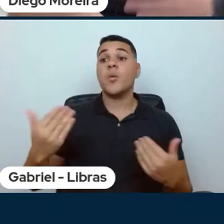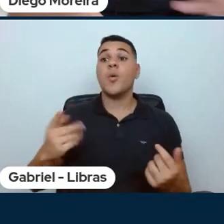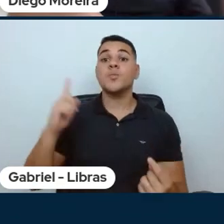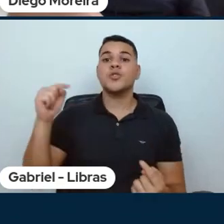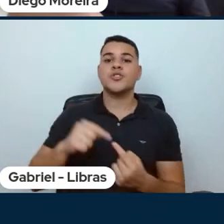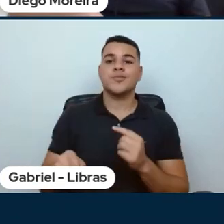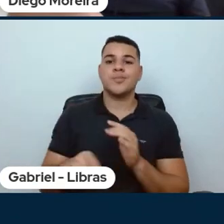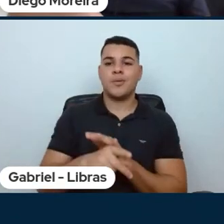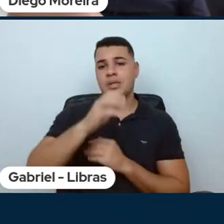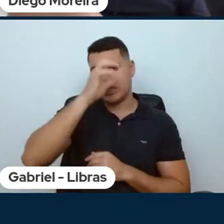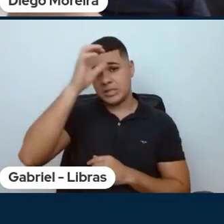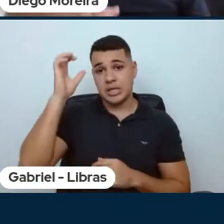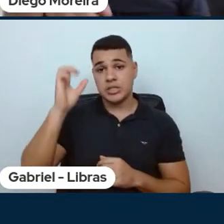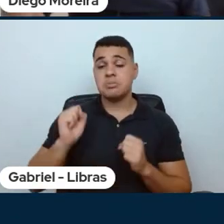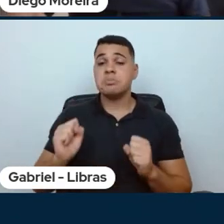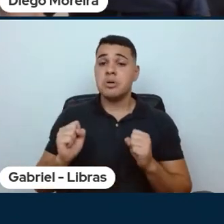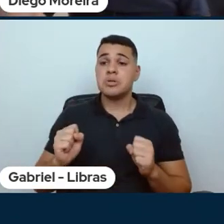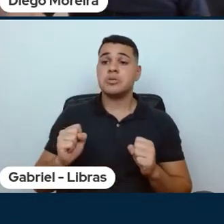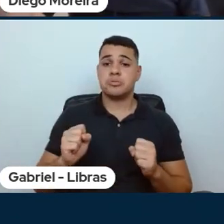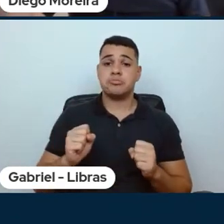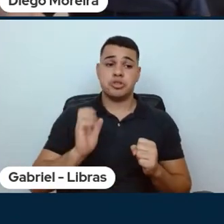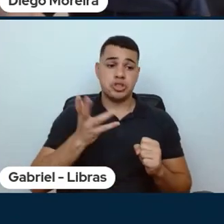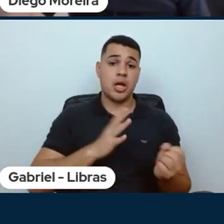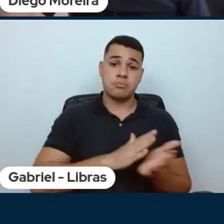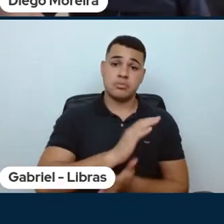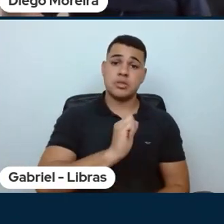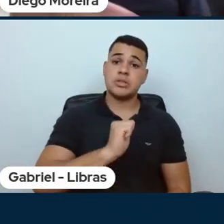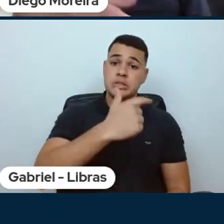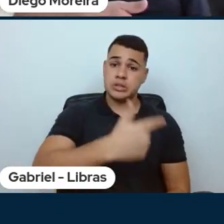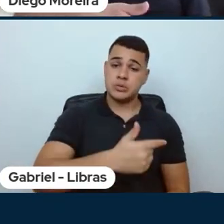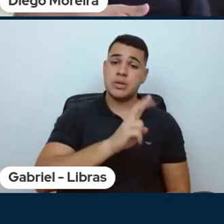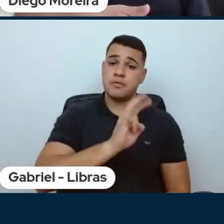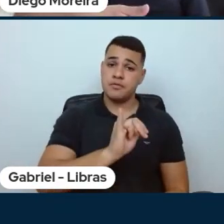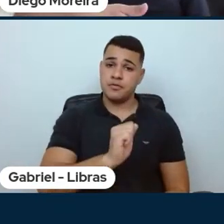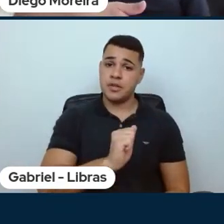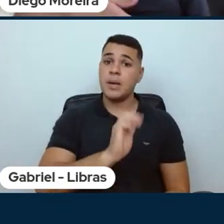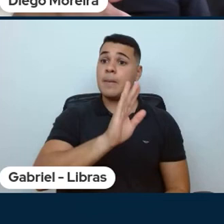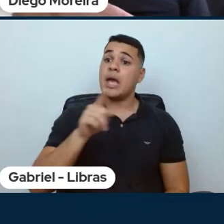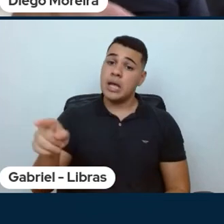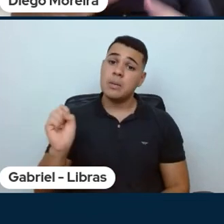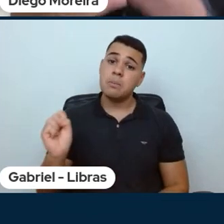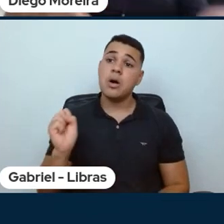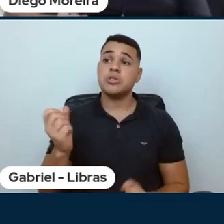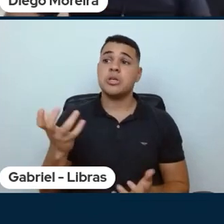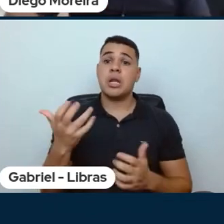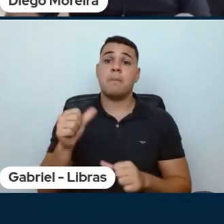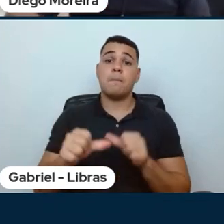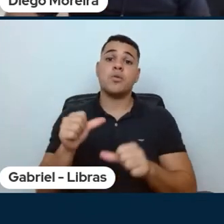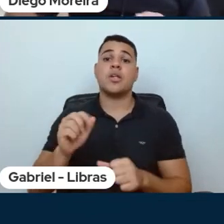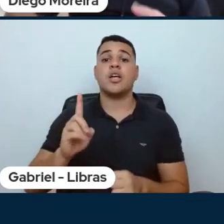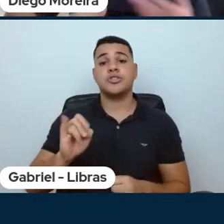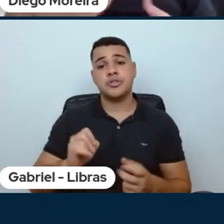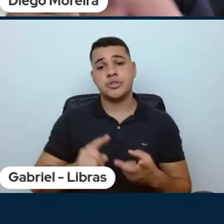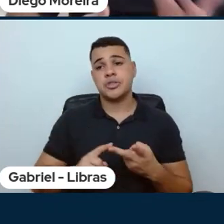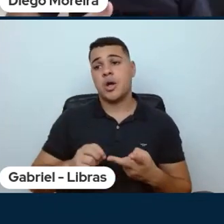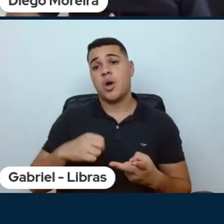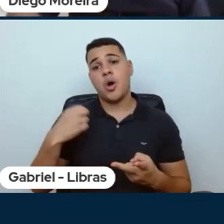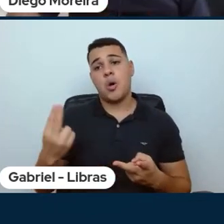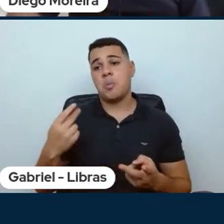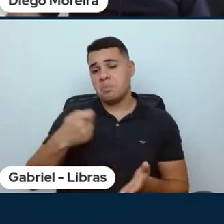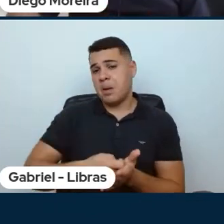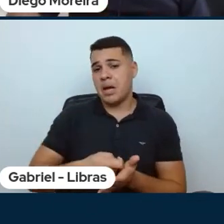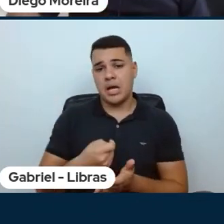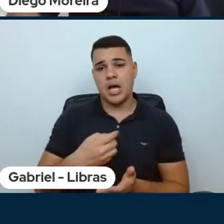ter chegado na segunda via, mas ele pode querer postergar a data, pode querer adiantar a data, ele pode realmente querer a segunda via. Como que a gente